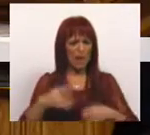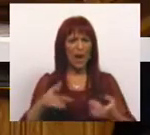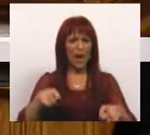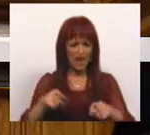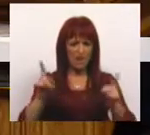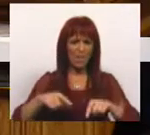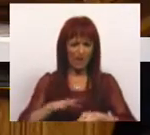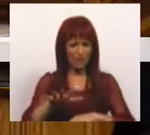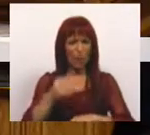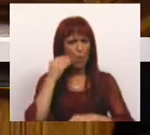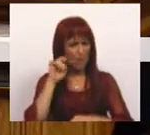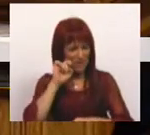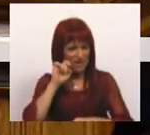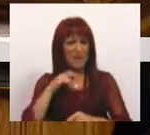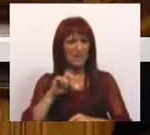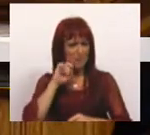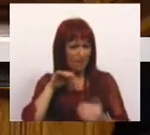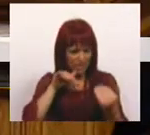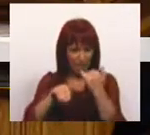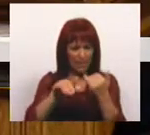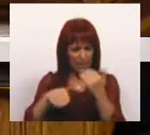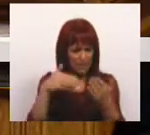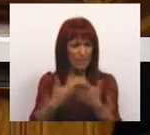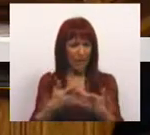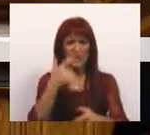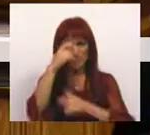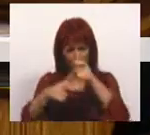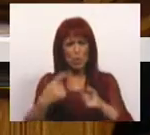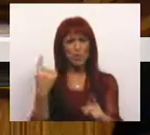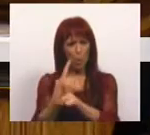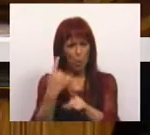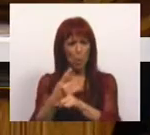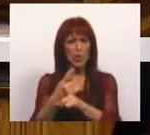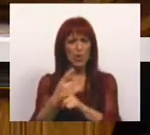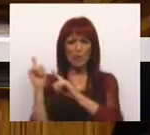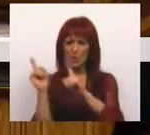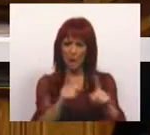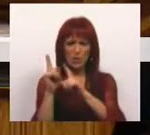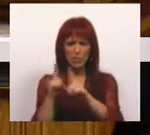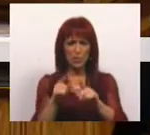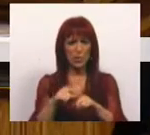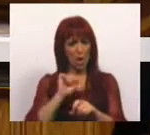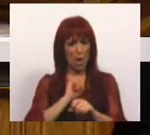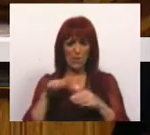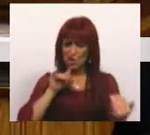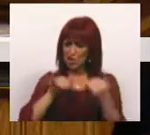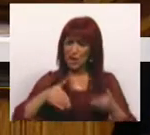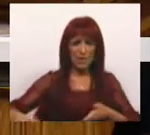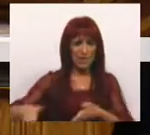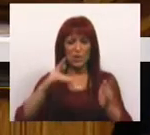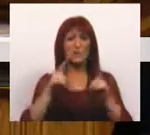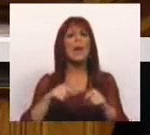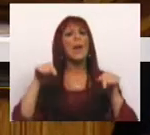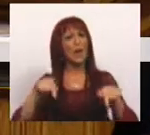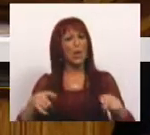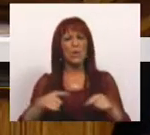que esta era também uma forma de assegurar a segurança rodoviária e das pessoas e bens transportados nas nossas estradas.